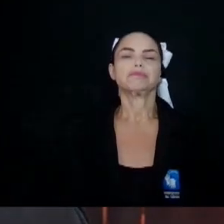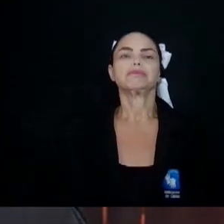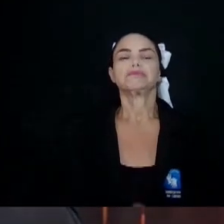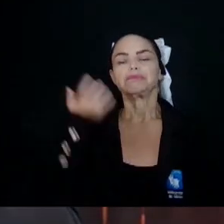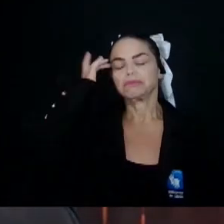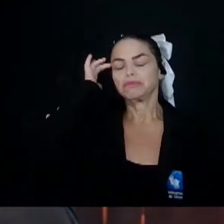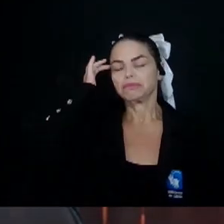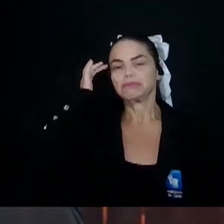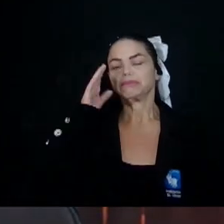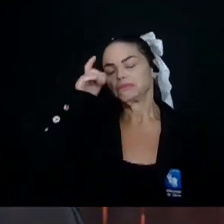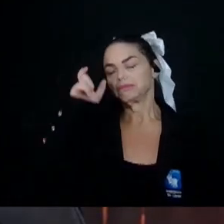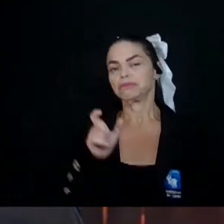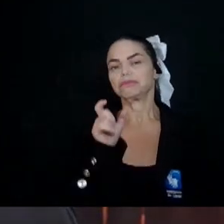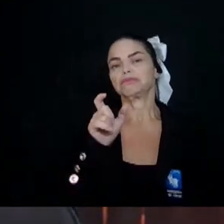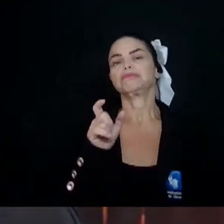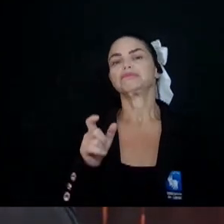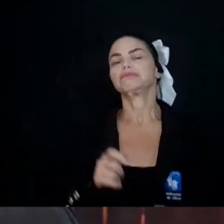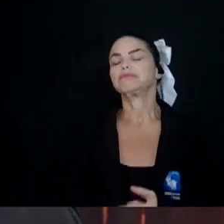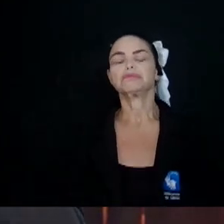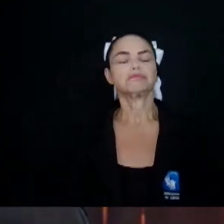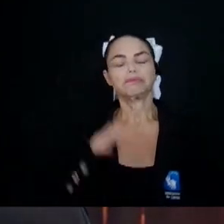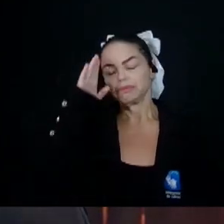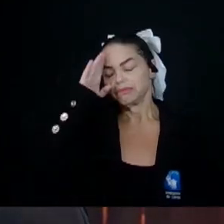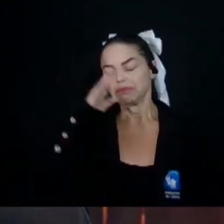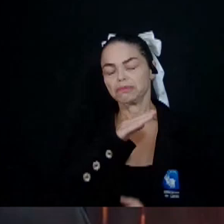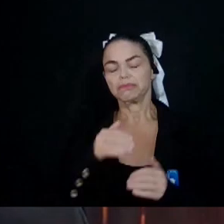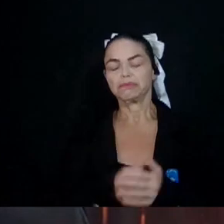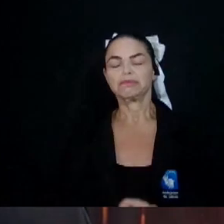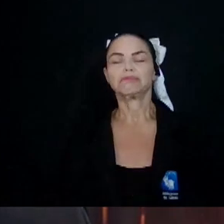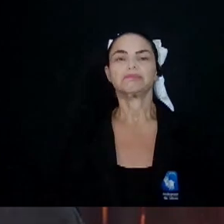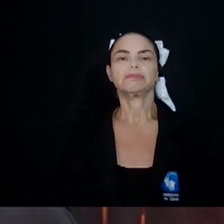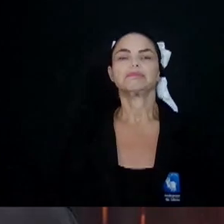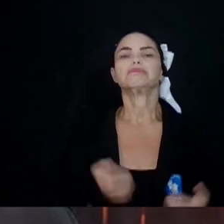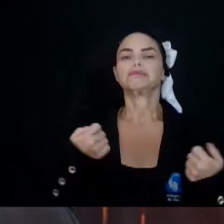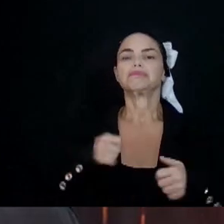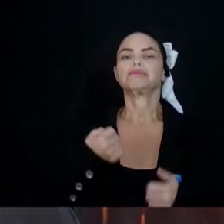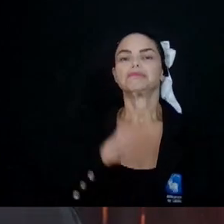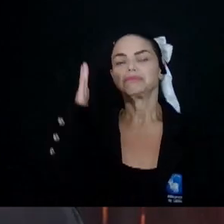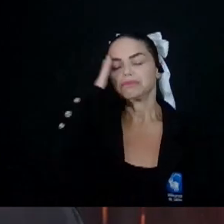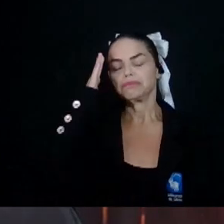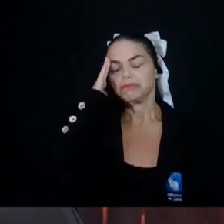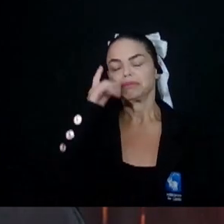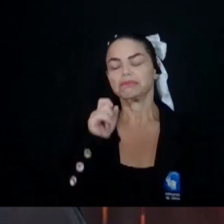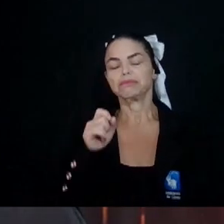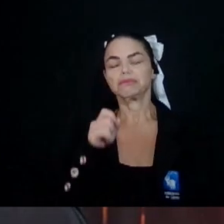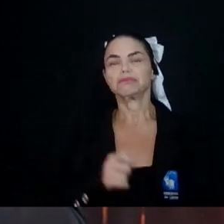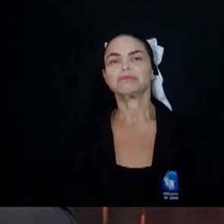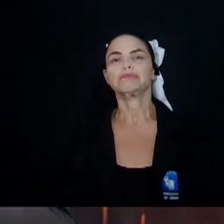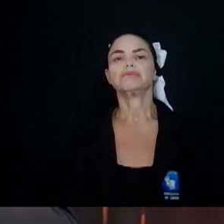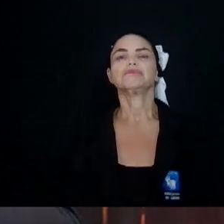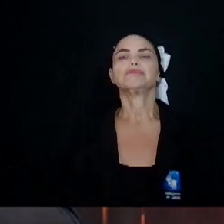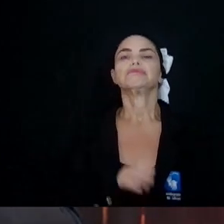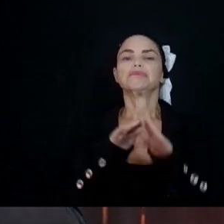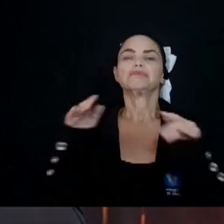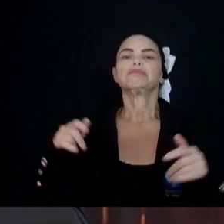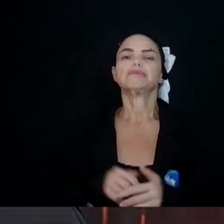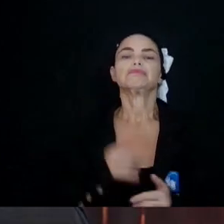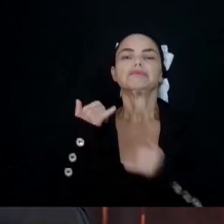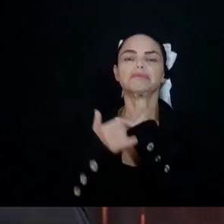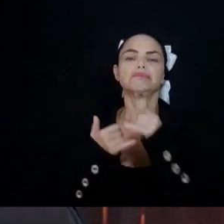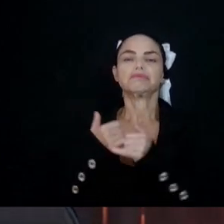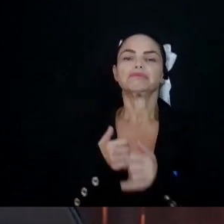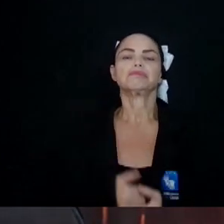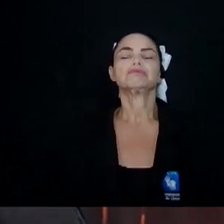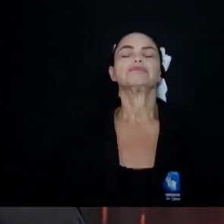palavra principal em todos os cenários nós precisamos entender o que essas crianças estão fazendo na internet e, a partir